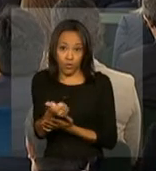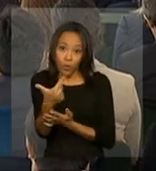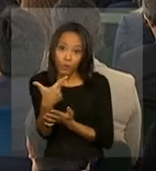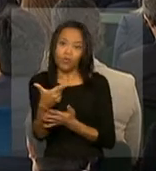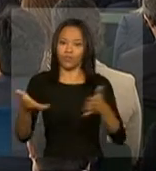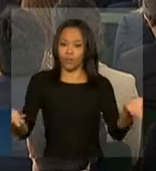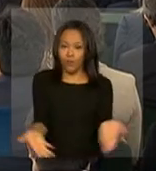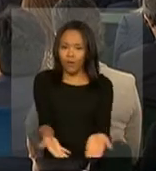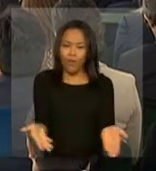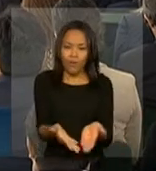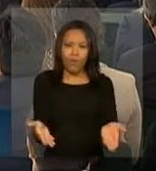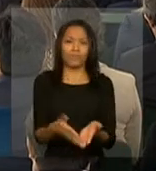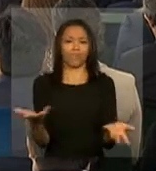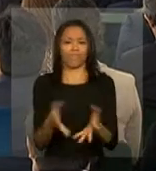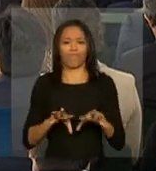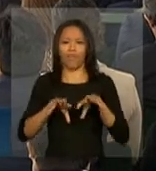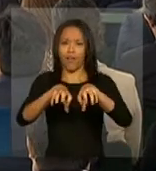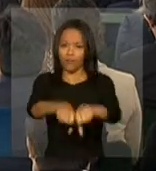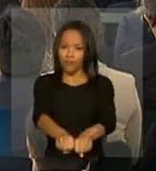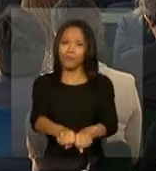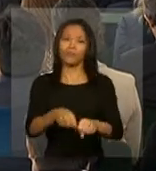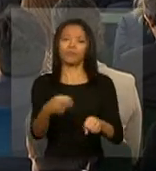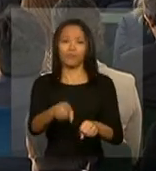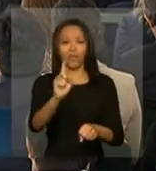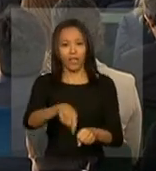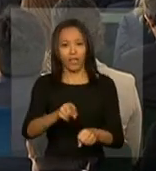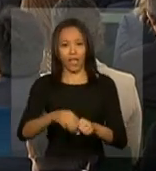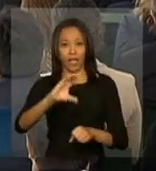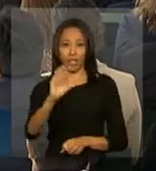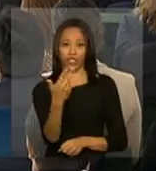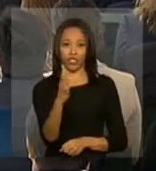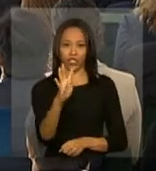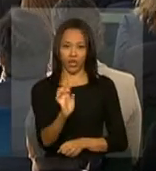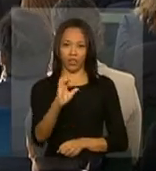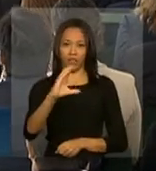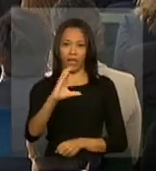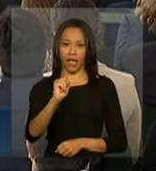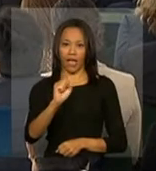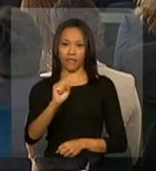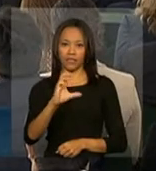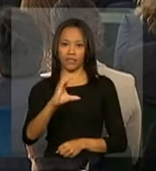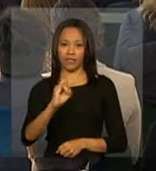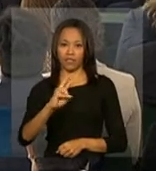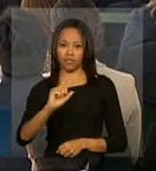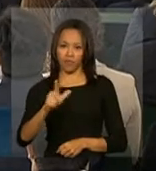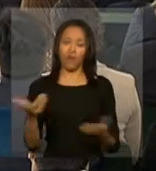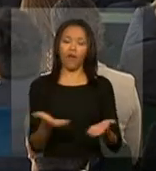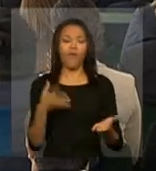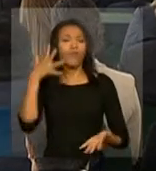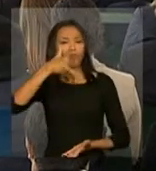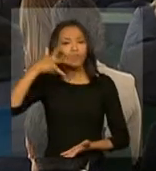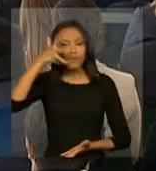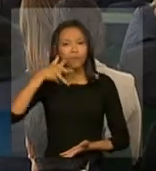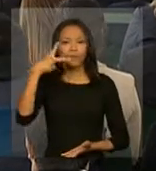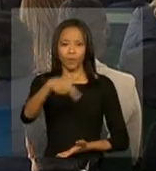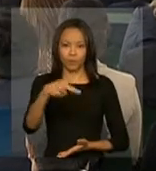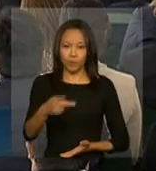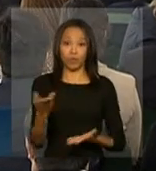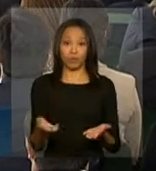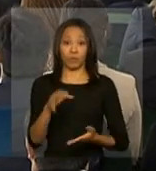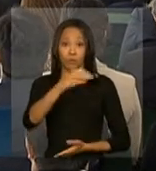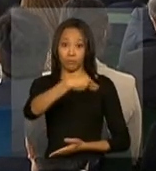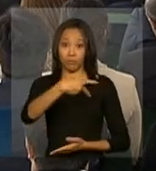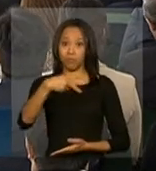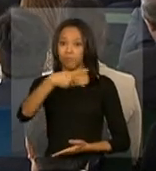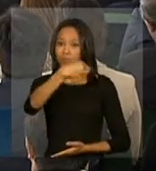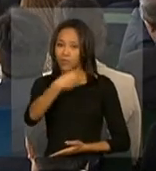E hoje, toma posse como ministro-chefe da Casa Civil. Então, ouviremos agora o pronunciamento do ministro-chefe da Casa Civil